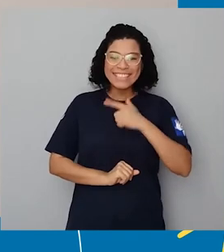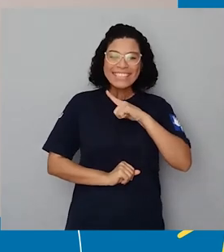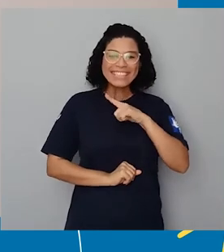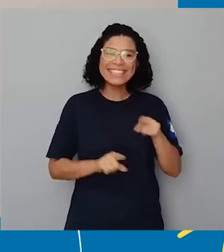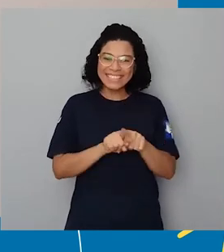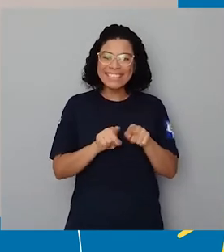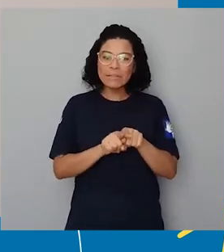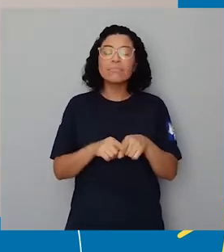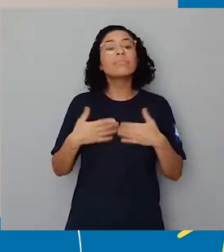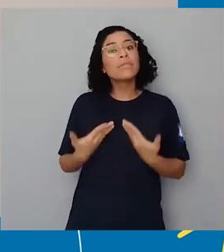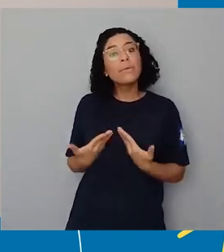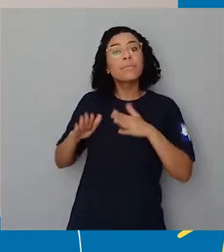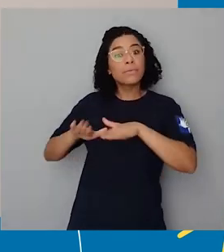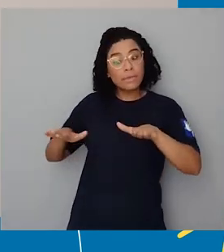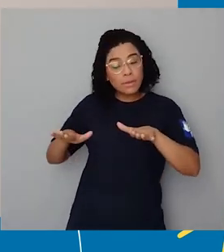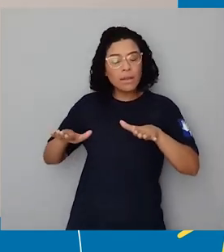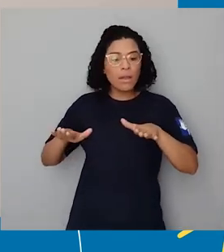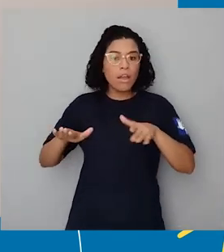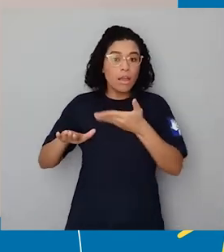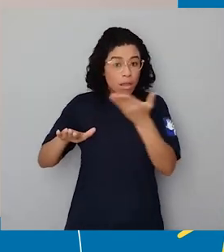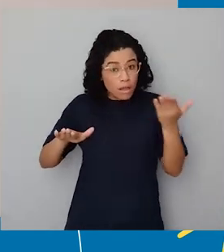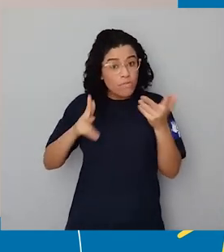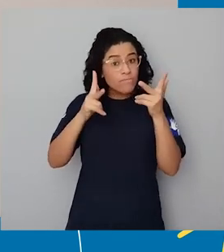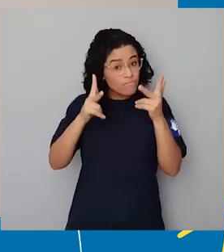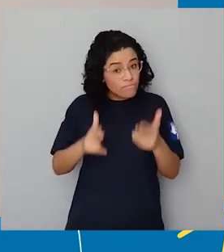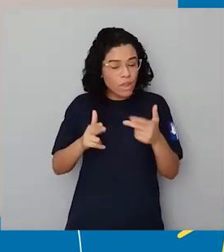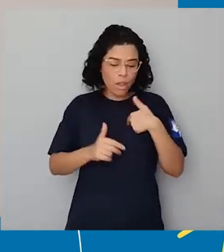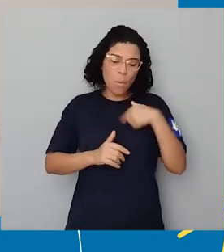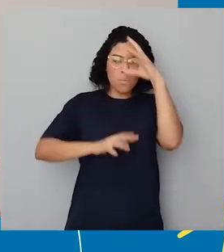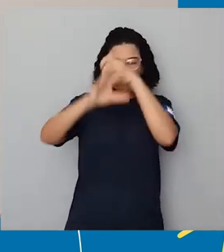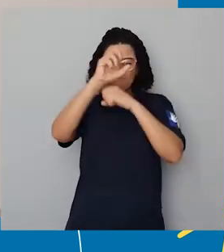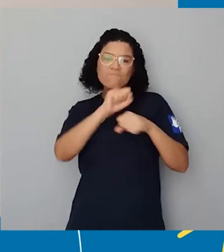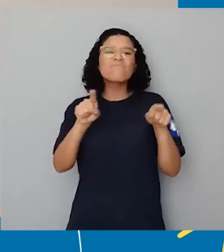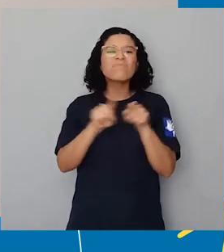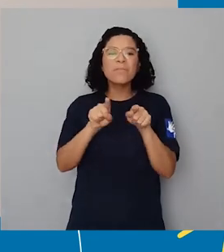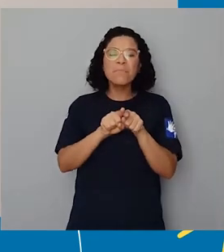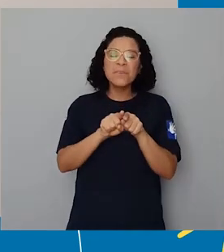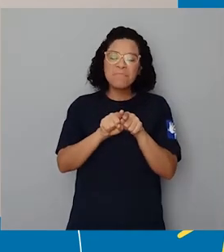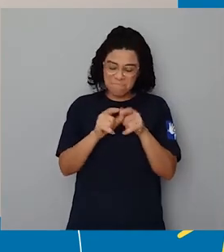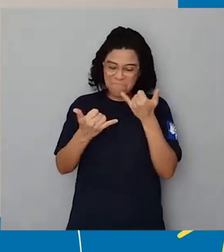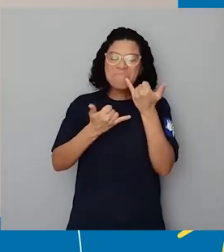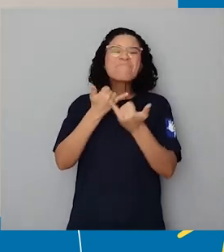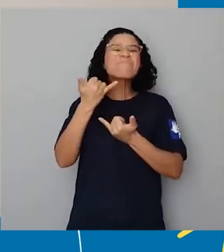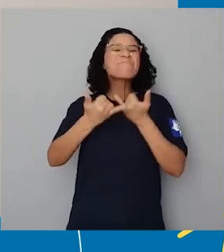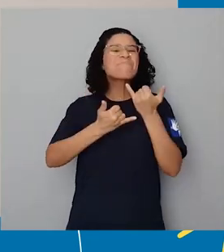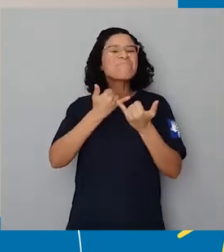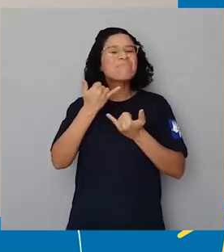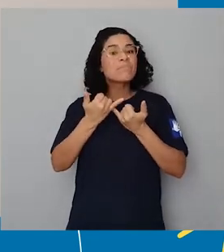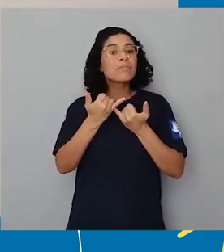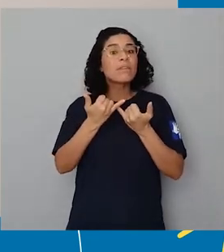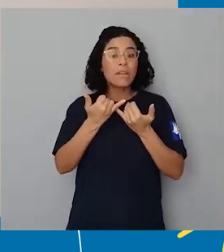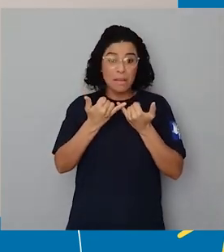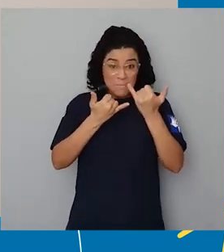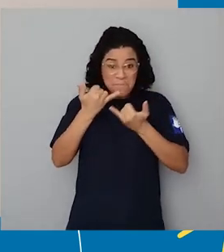como vocês que estão em casa, eu tenho aprendido muito, inclusive a brincar. Pois